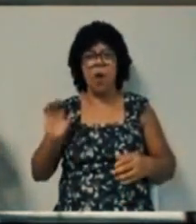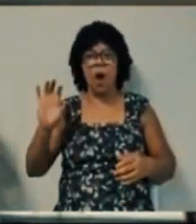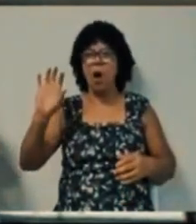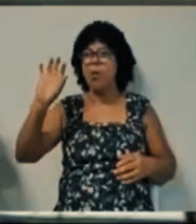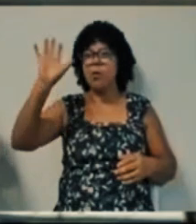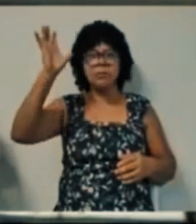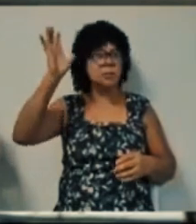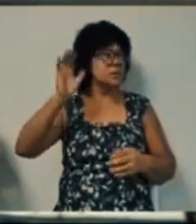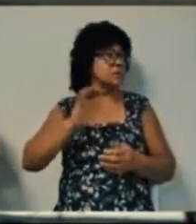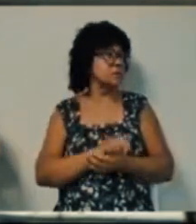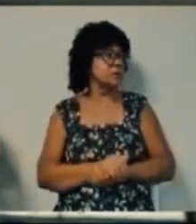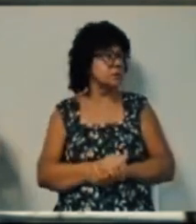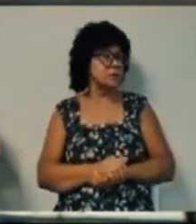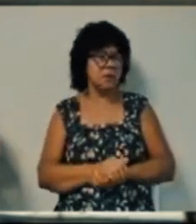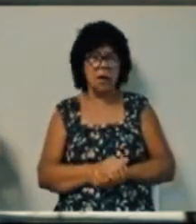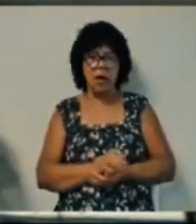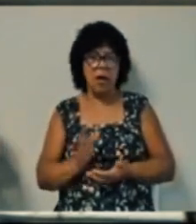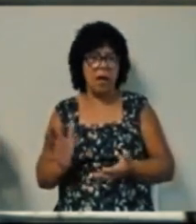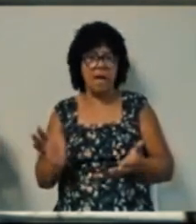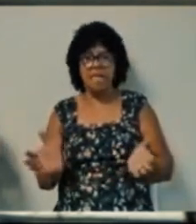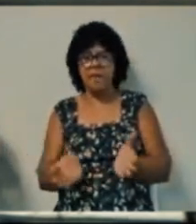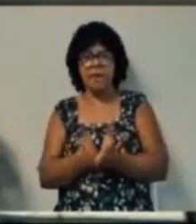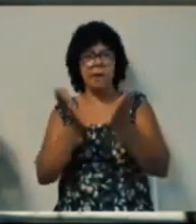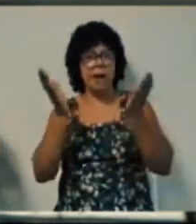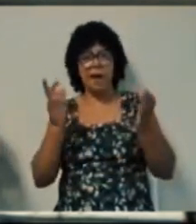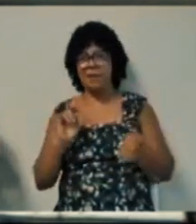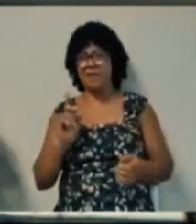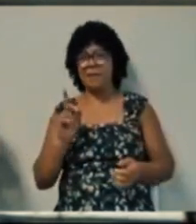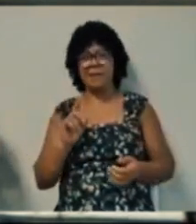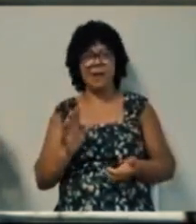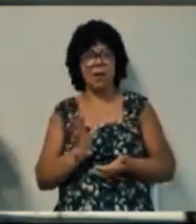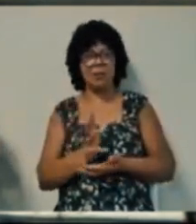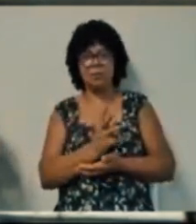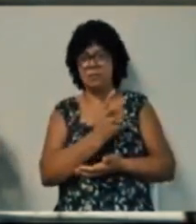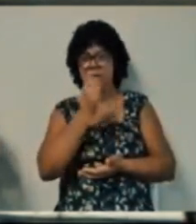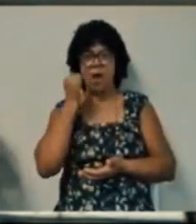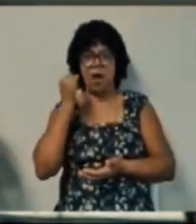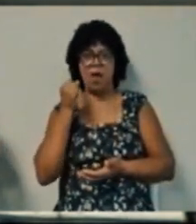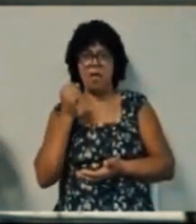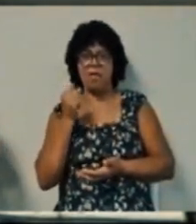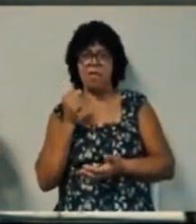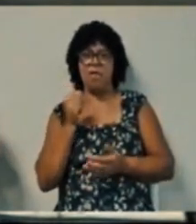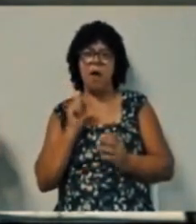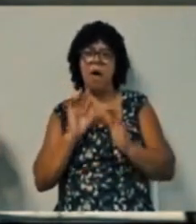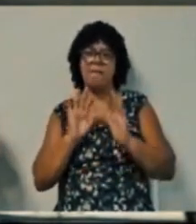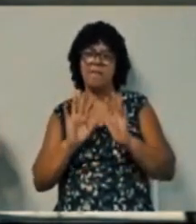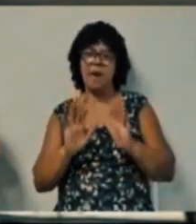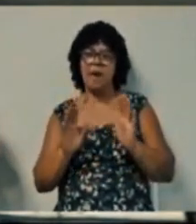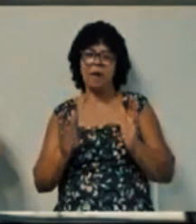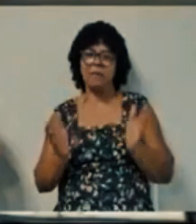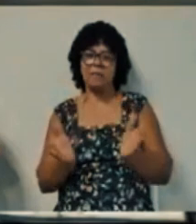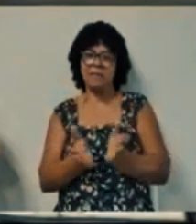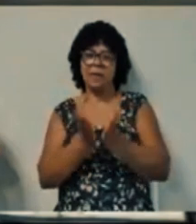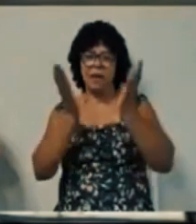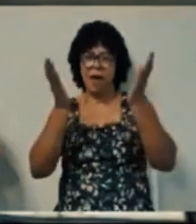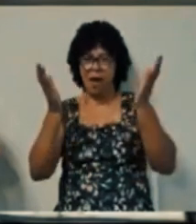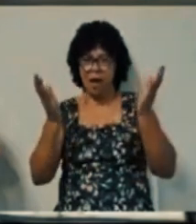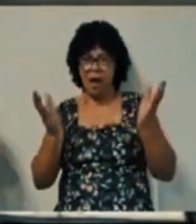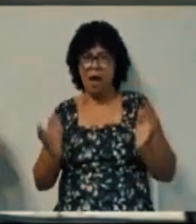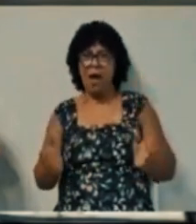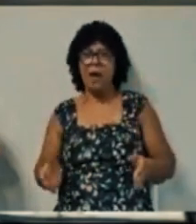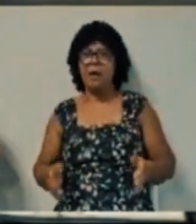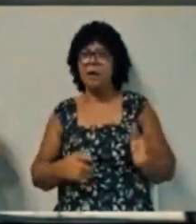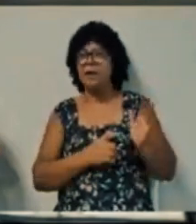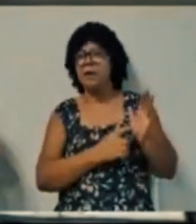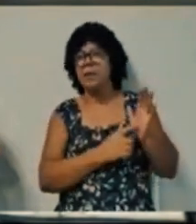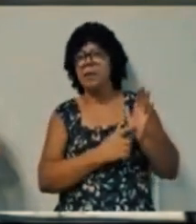Milagre não salva, mas milagre abre a porta para o maior milagre, que é o